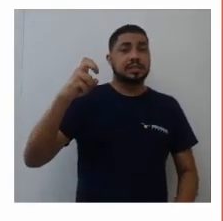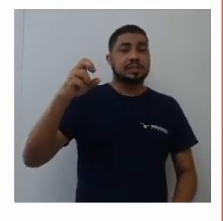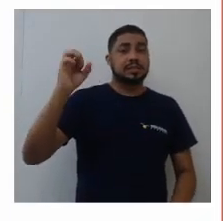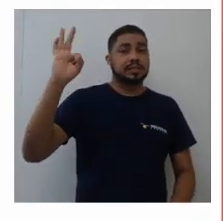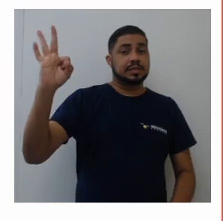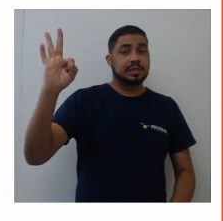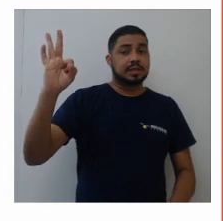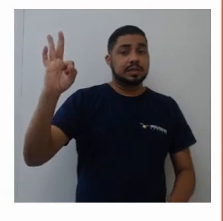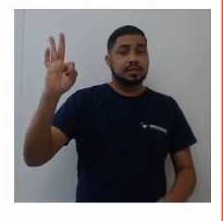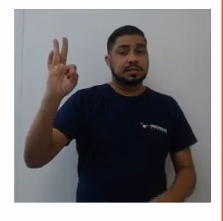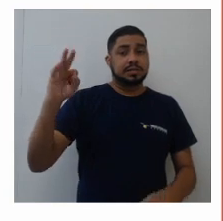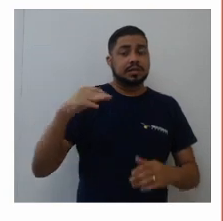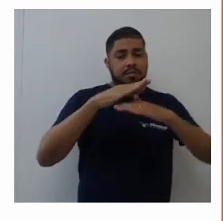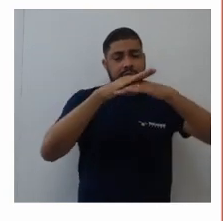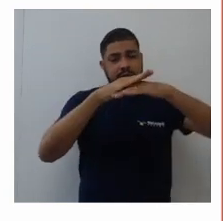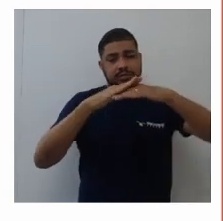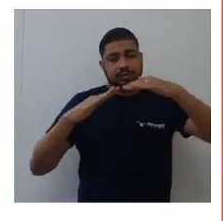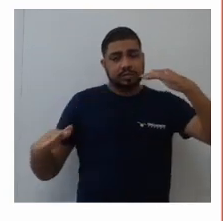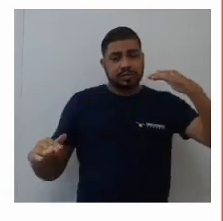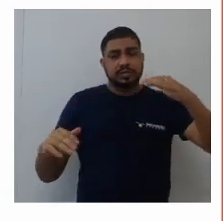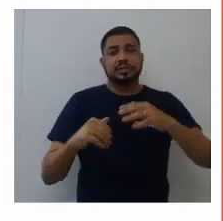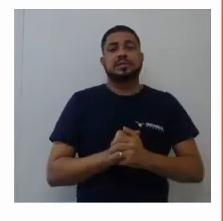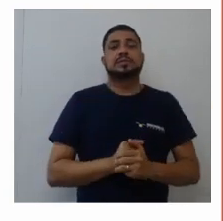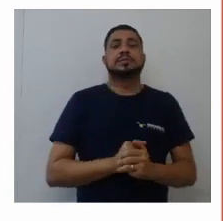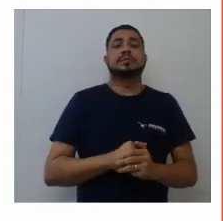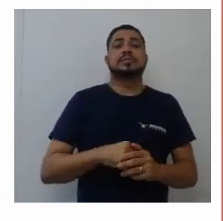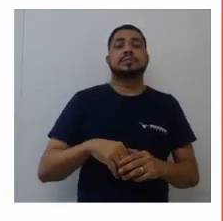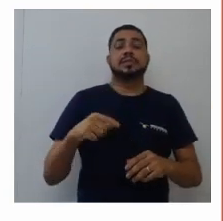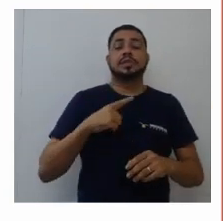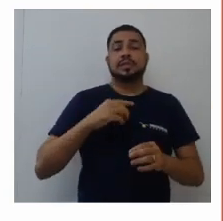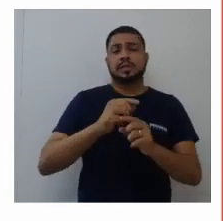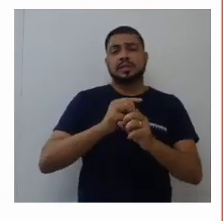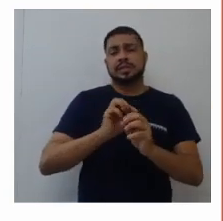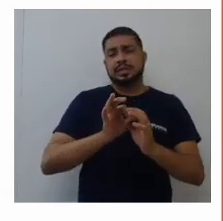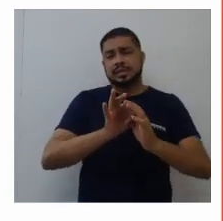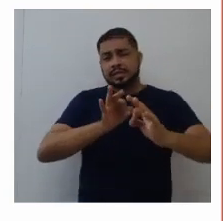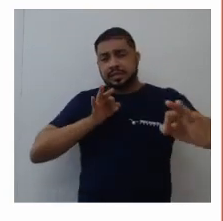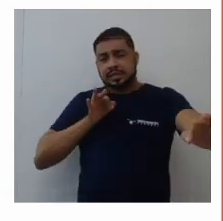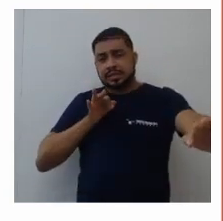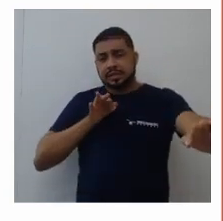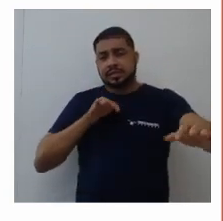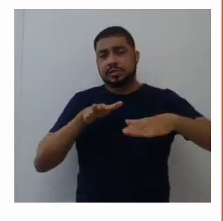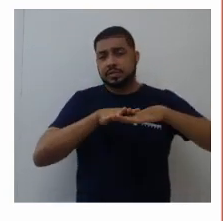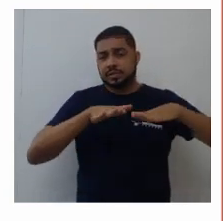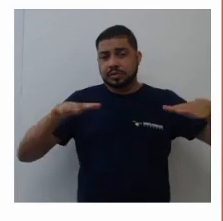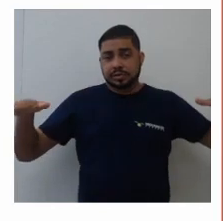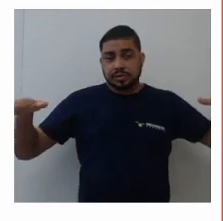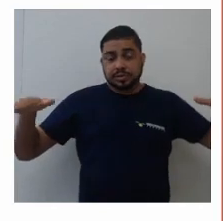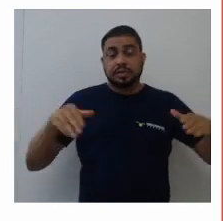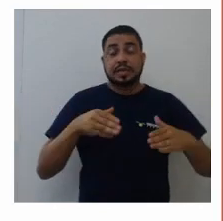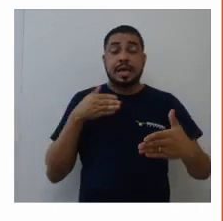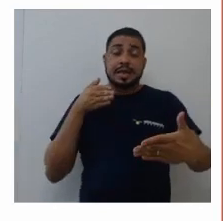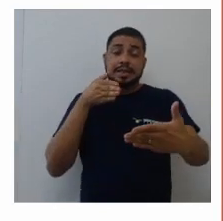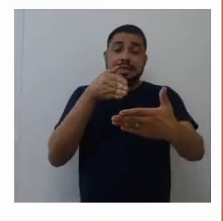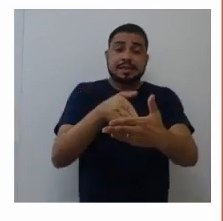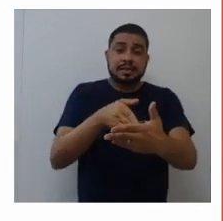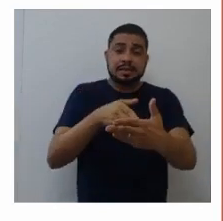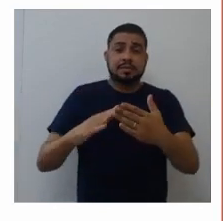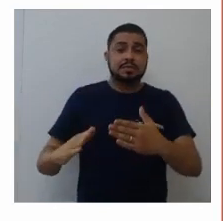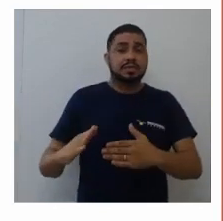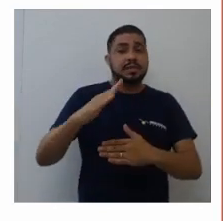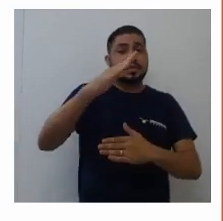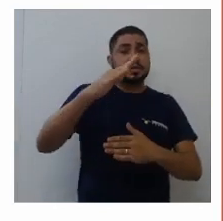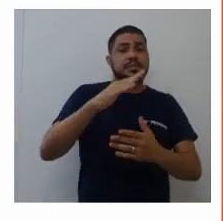ao plano horizontal. Sabendo-se que a distância horizontal que separa o início da rampa até o ponto